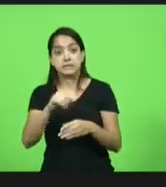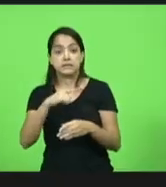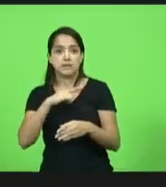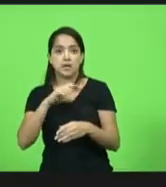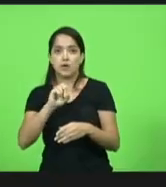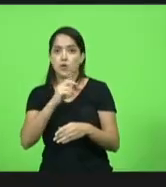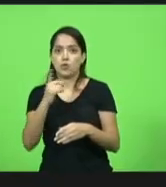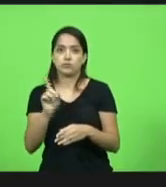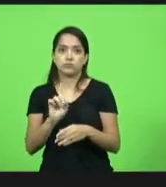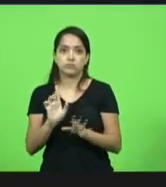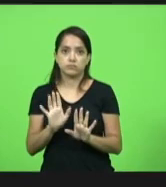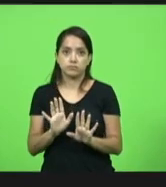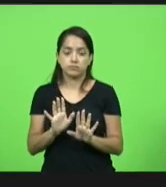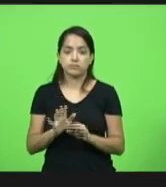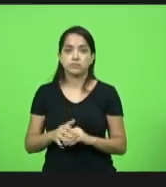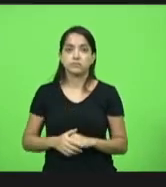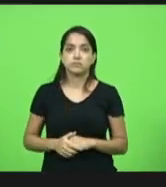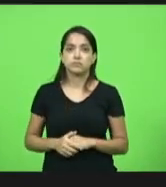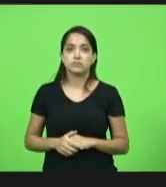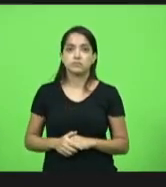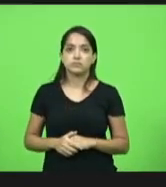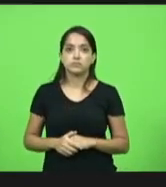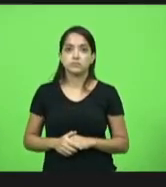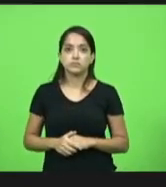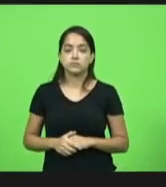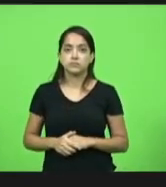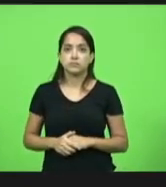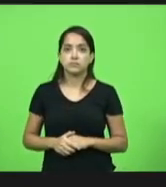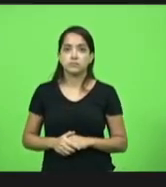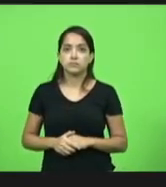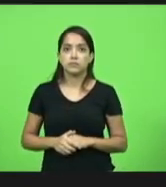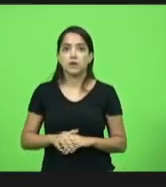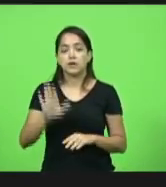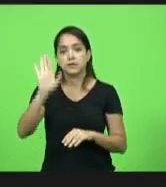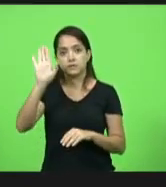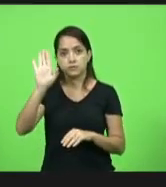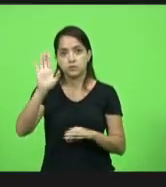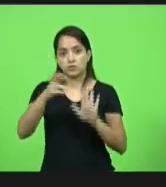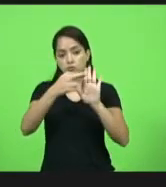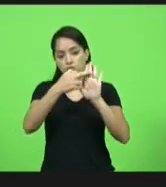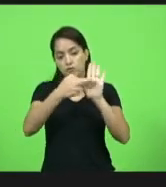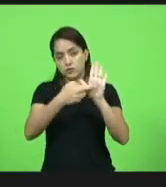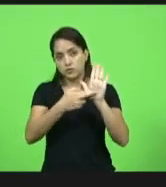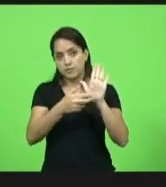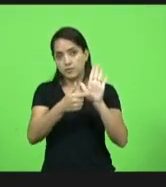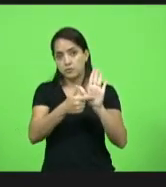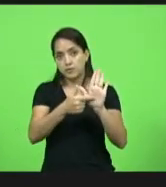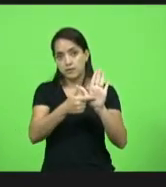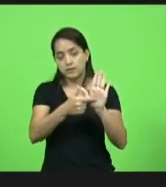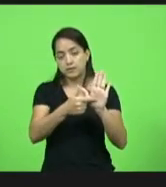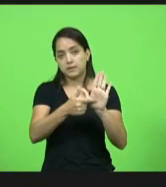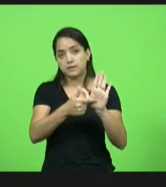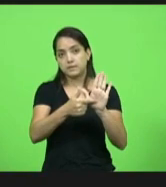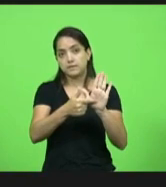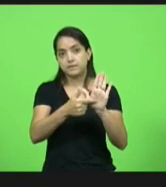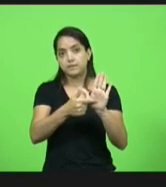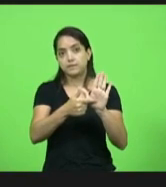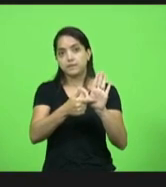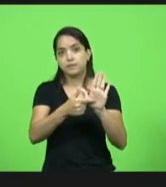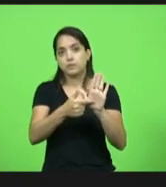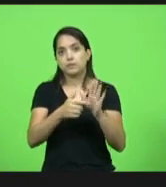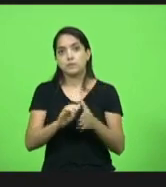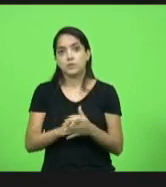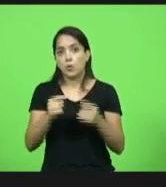Laércio Schuster. Não, presidente, questão de ordem. Estou com o regimento aqui na minha frente. O que não procede é o que a deputada está